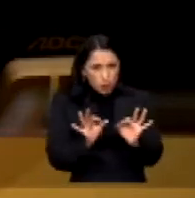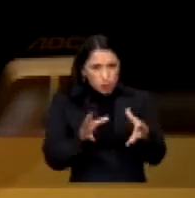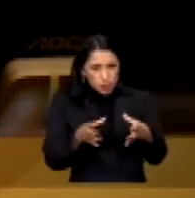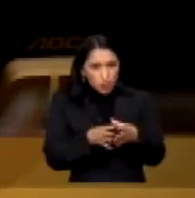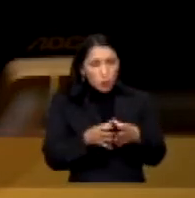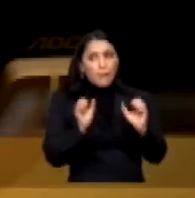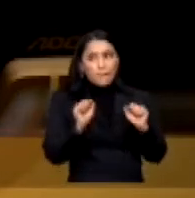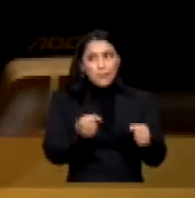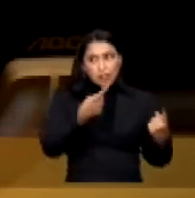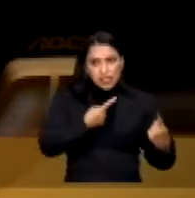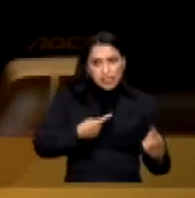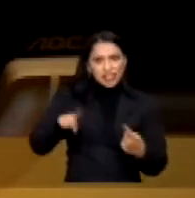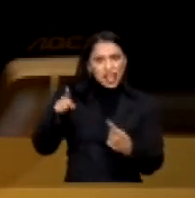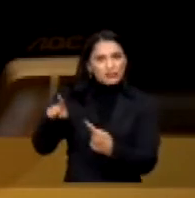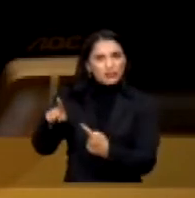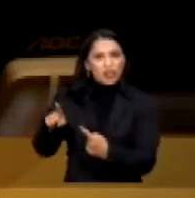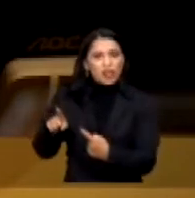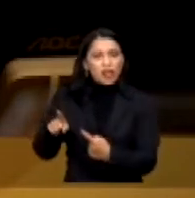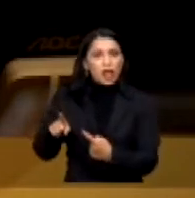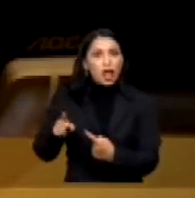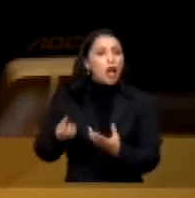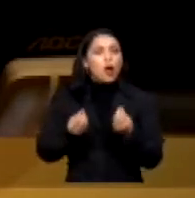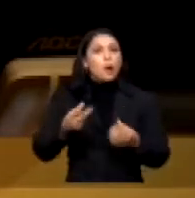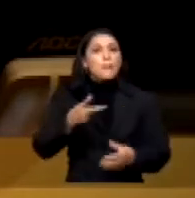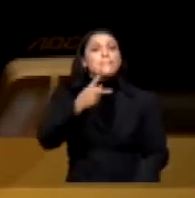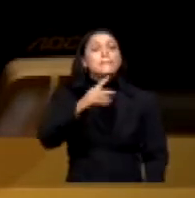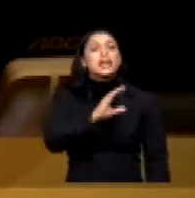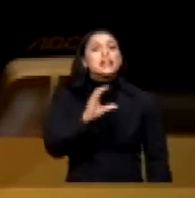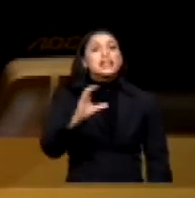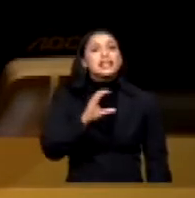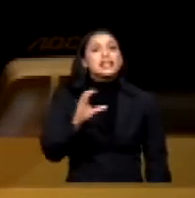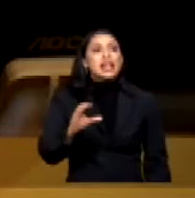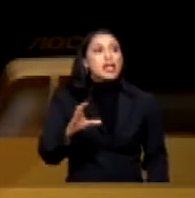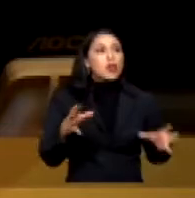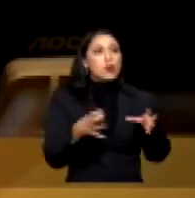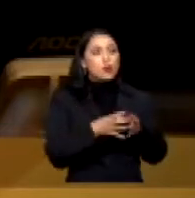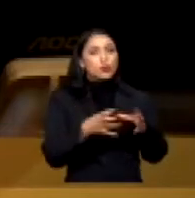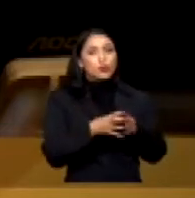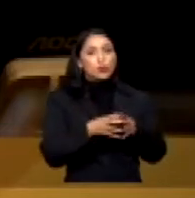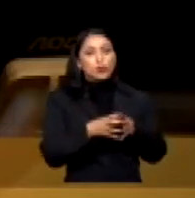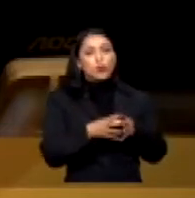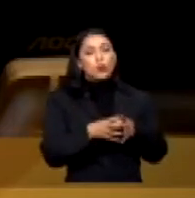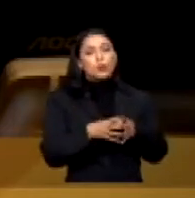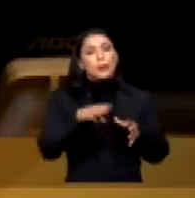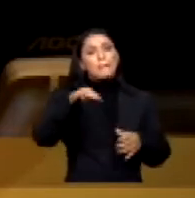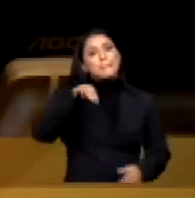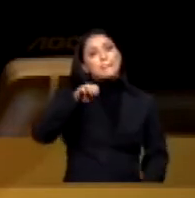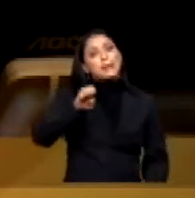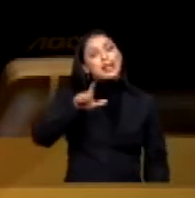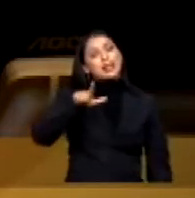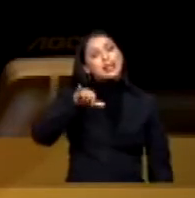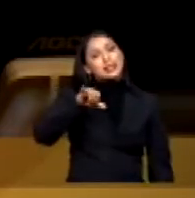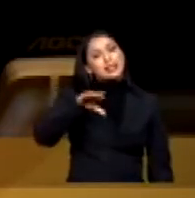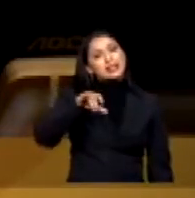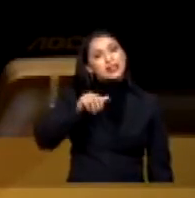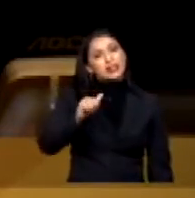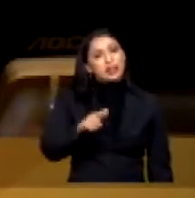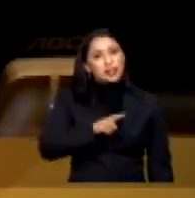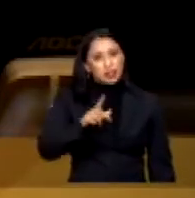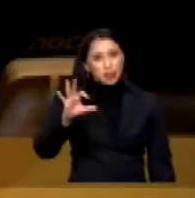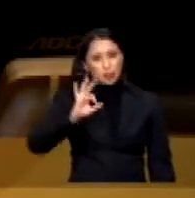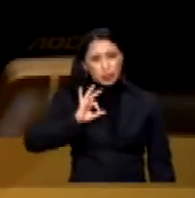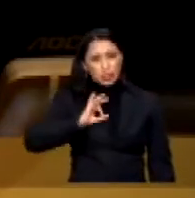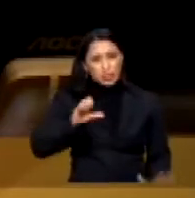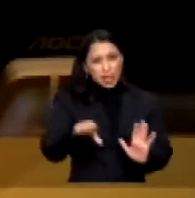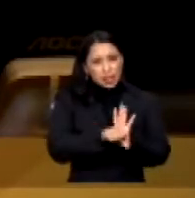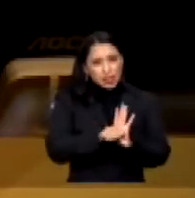pode desafiar o Estado, como pegar o PCC, como pegar uma milícia, se o Estado, ao reagir a